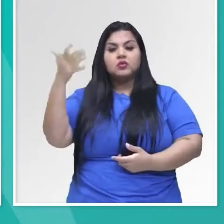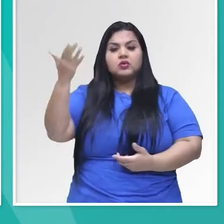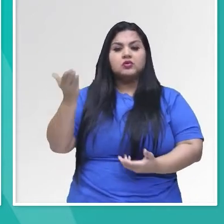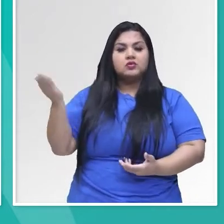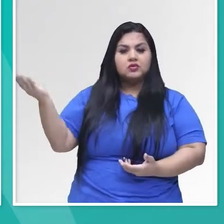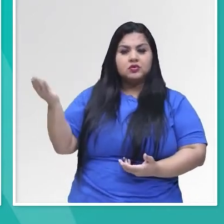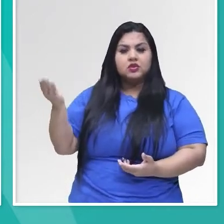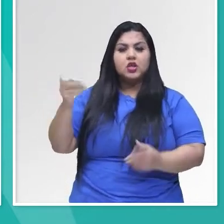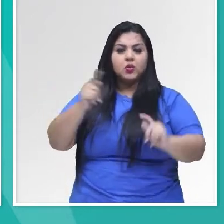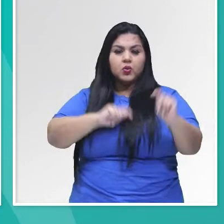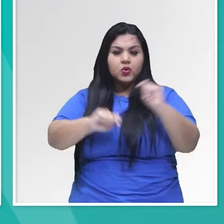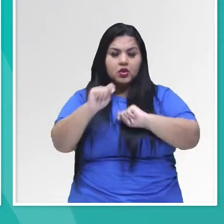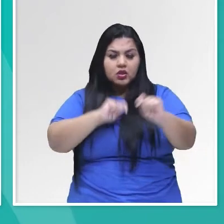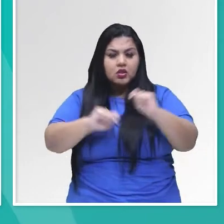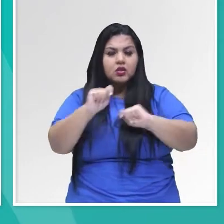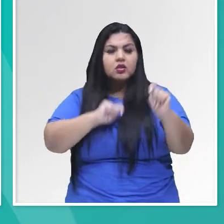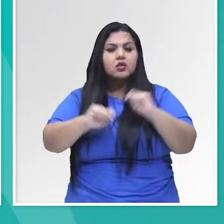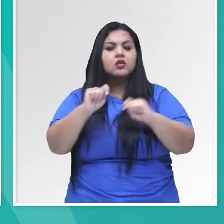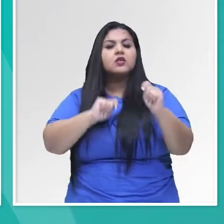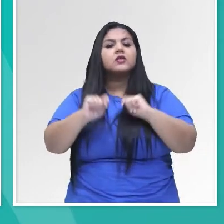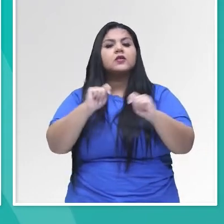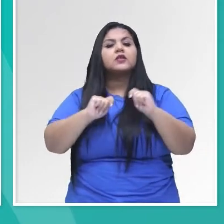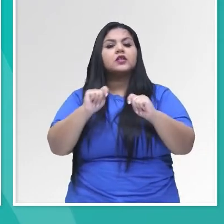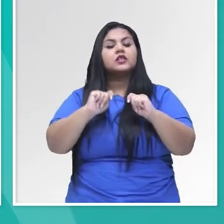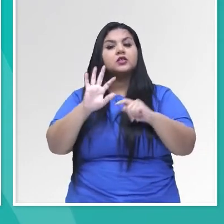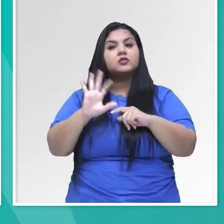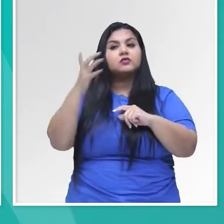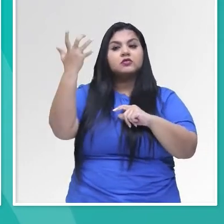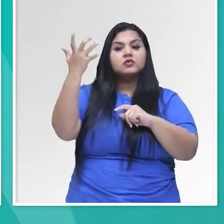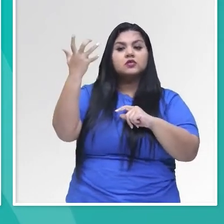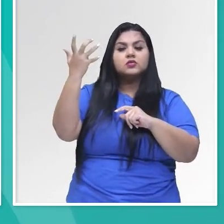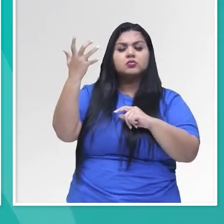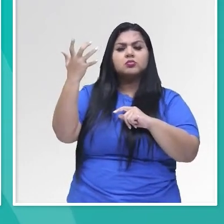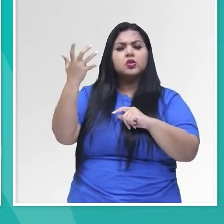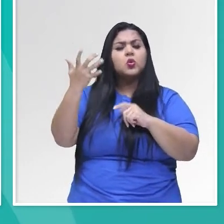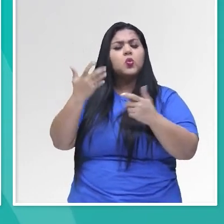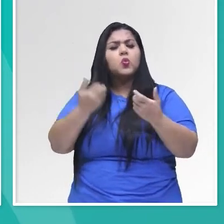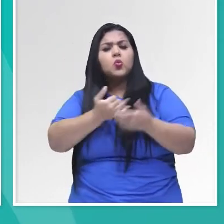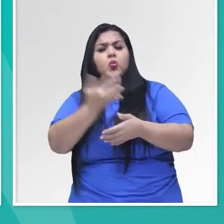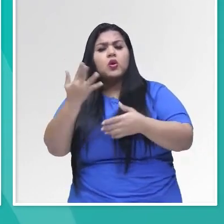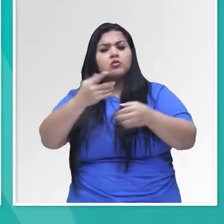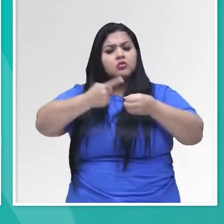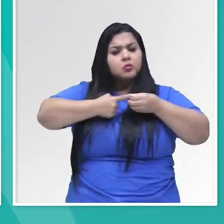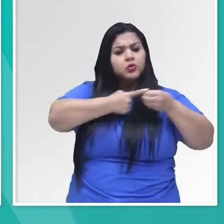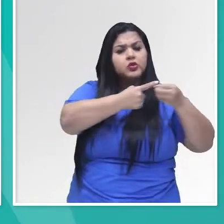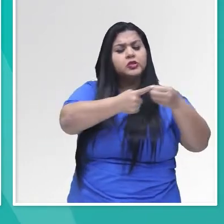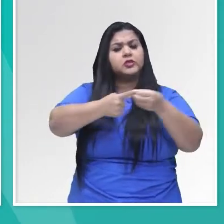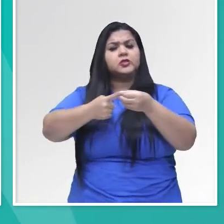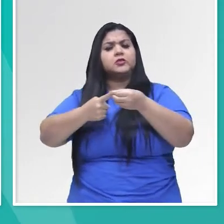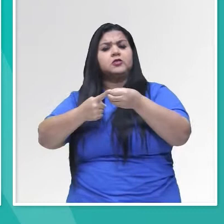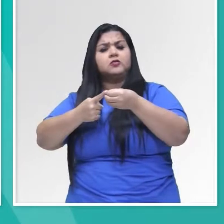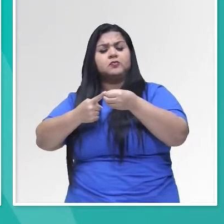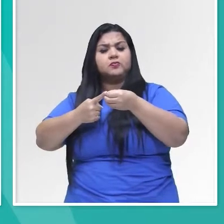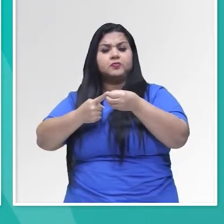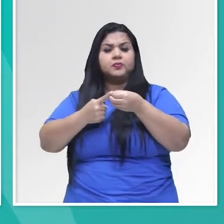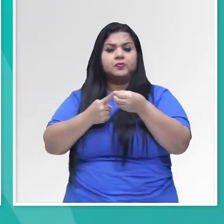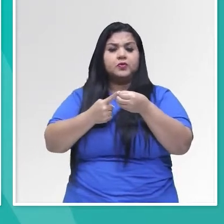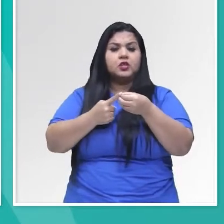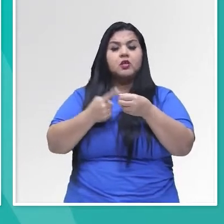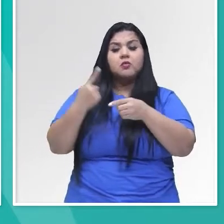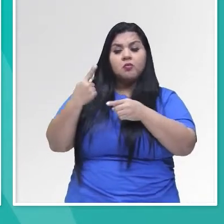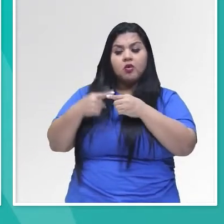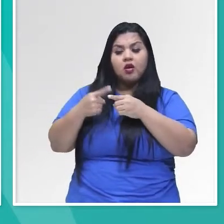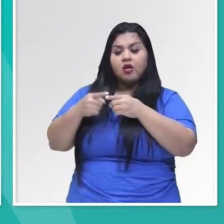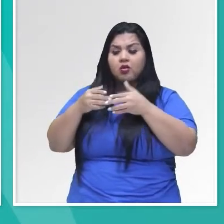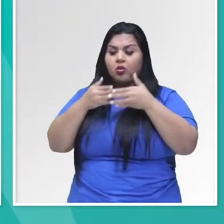A economia gira ali, a economia acontece. Quantos municípios não são abastecidos pelos